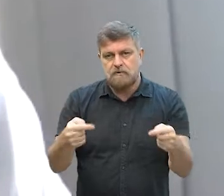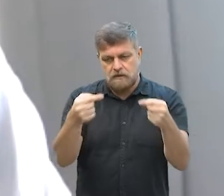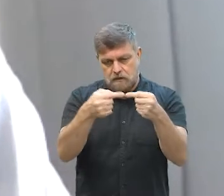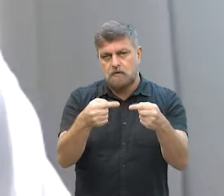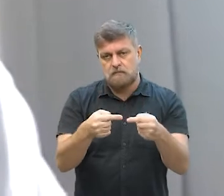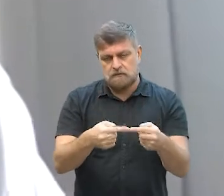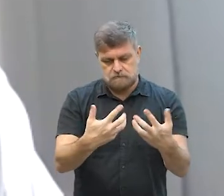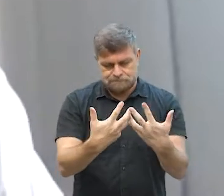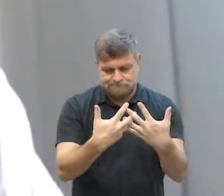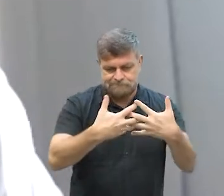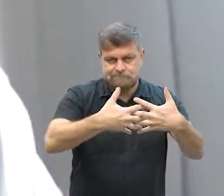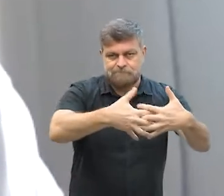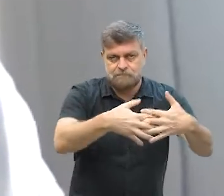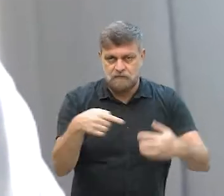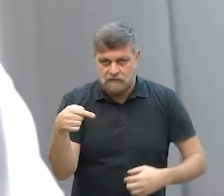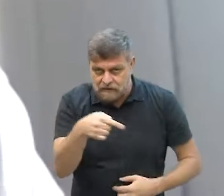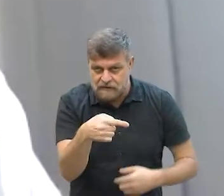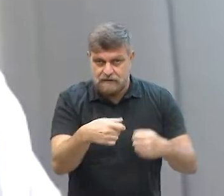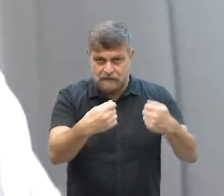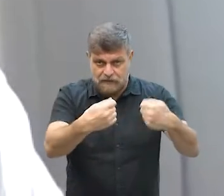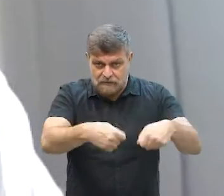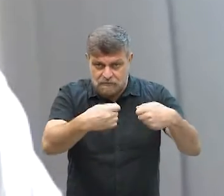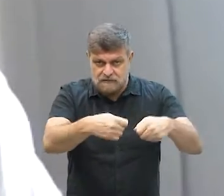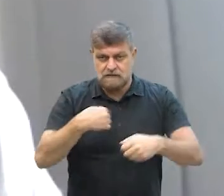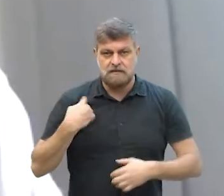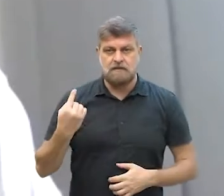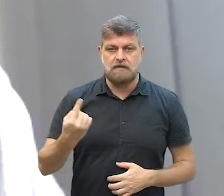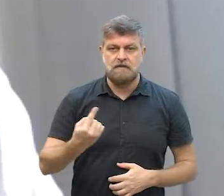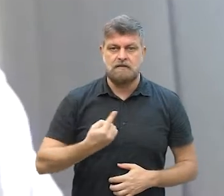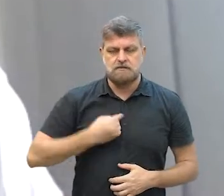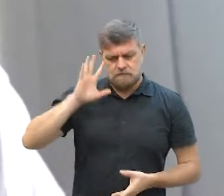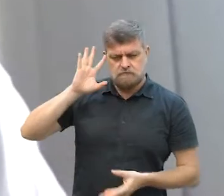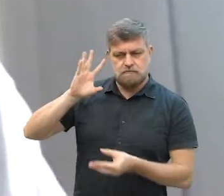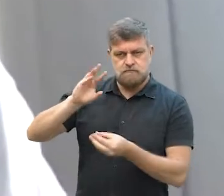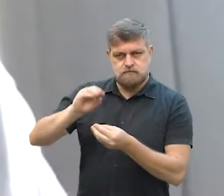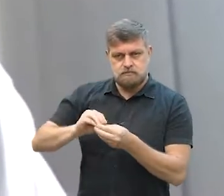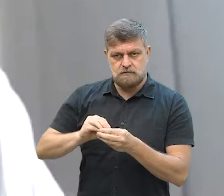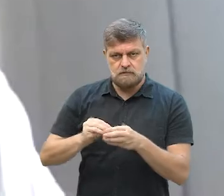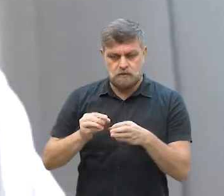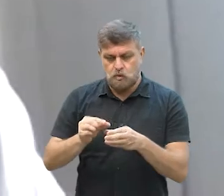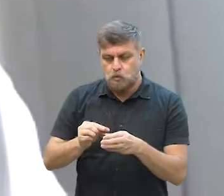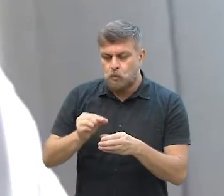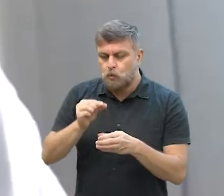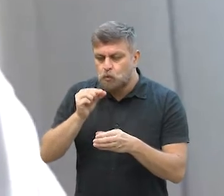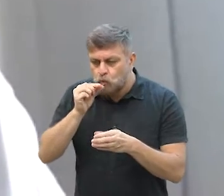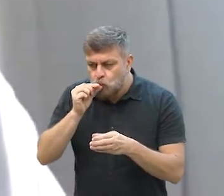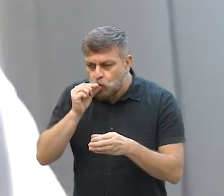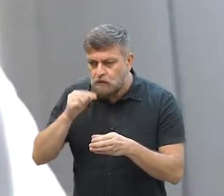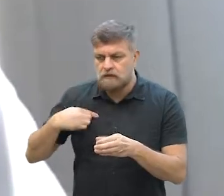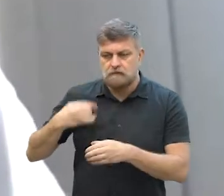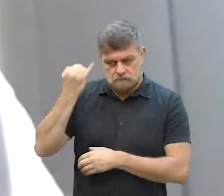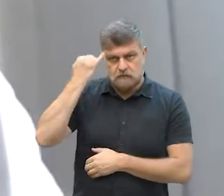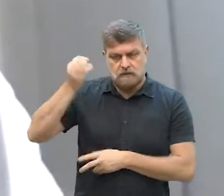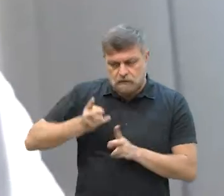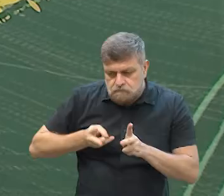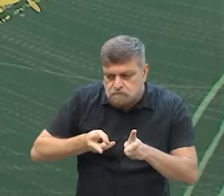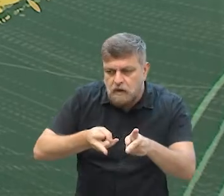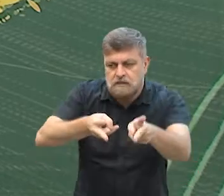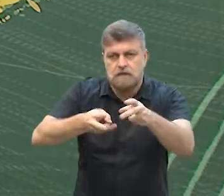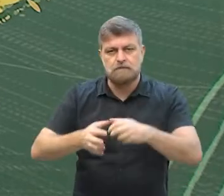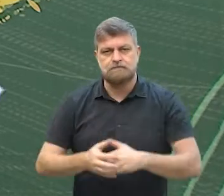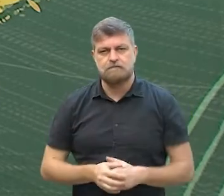é eficiente, é necessário, e acabou, a maioria votou no canudo mesmo, e a gente seguiu com essa ideia.